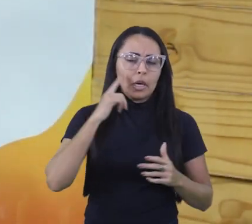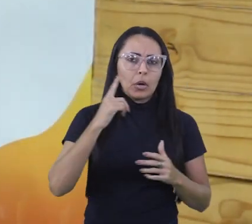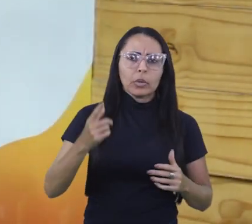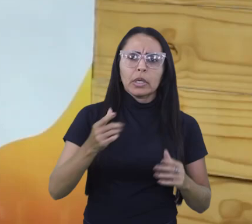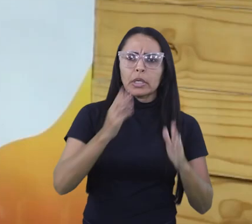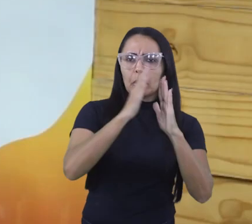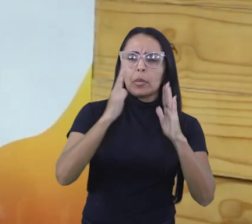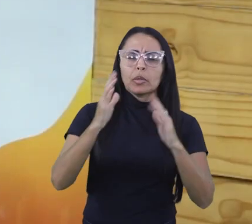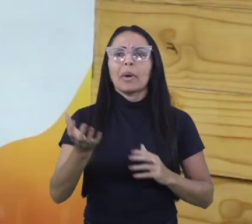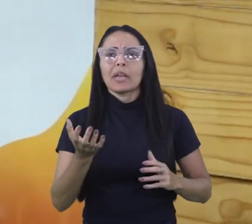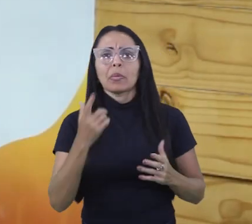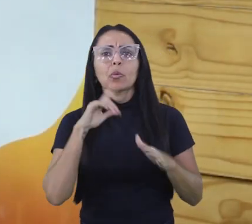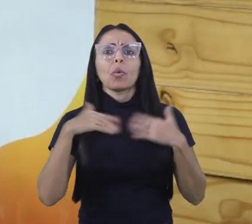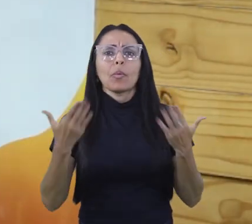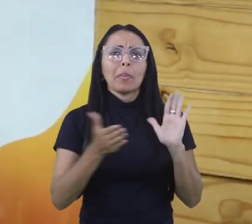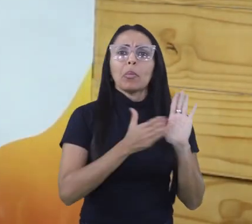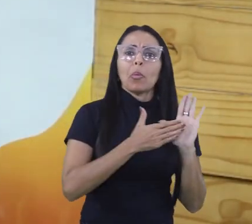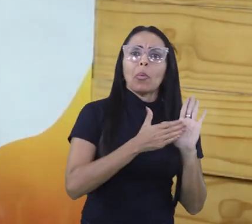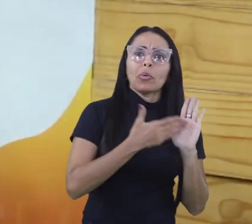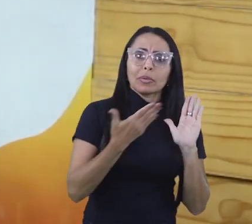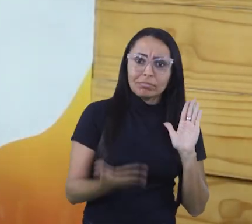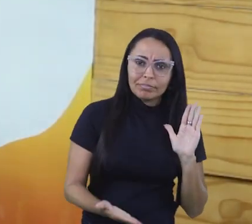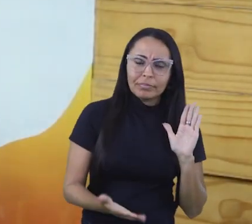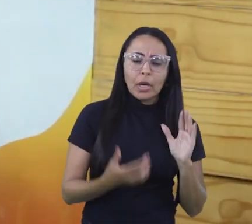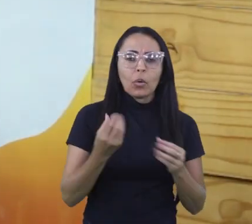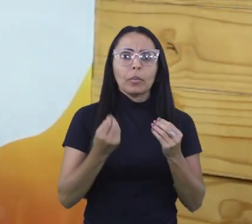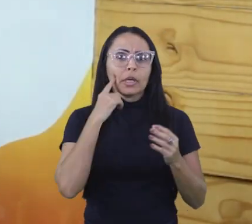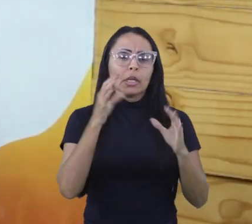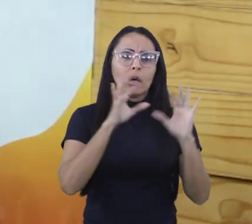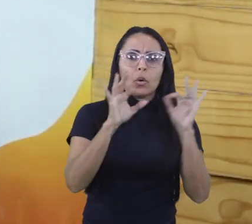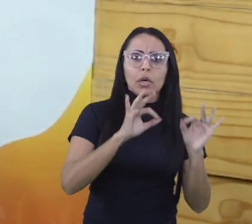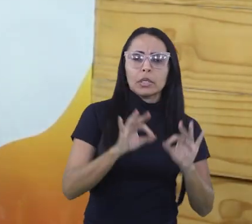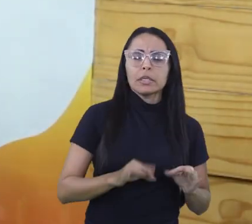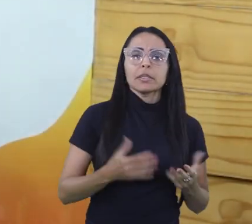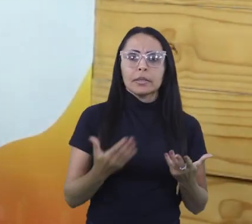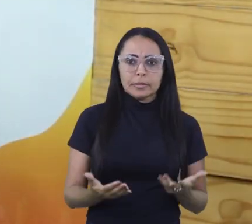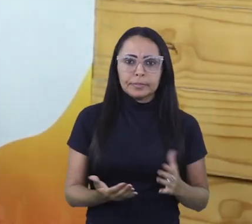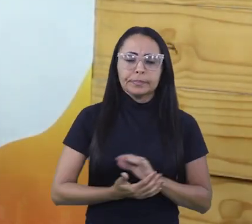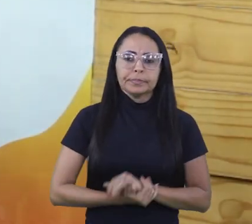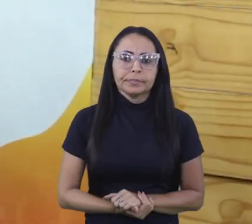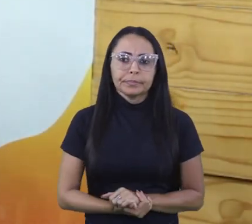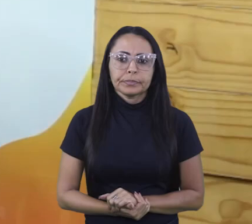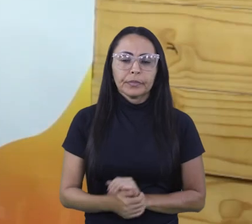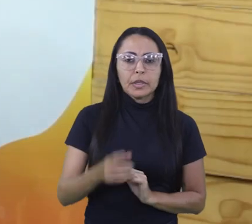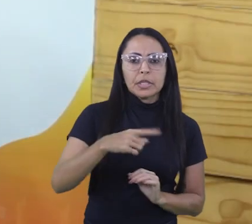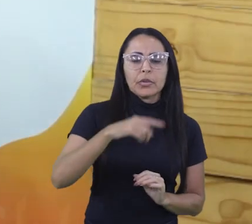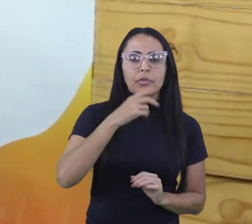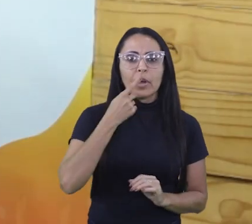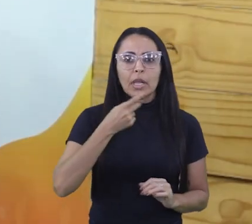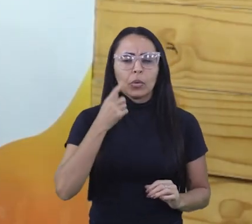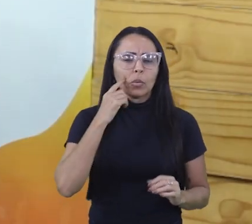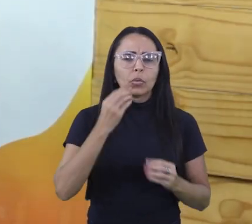quer, o que ela propõe, qual é a política dessa biblioteca, né? A forma de organização, o tamanho é muito importante do acervo, para se dizer como se